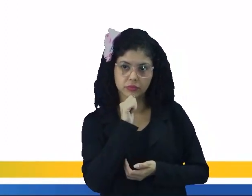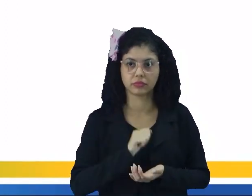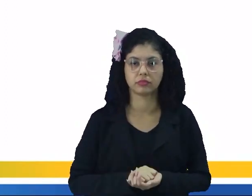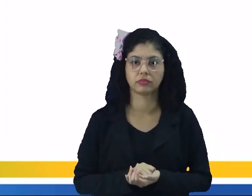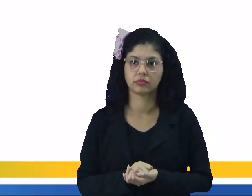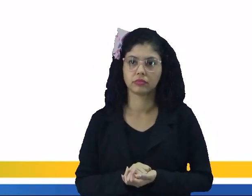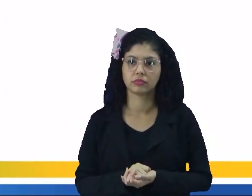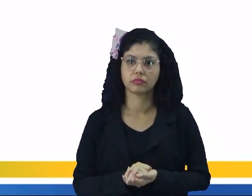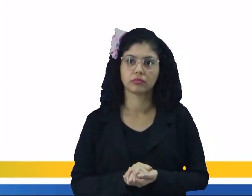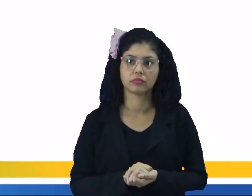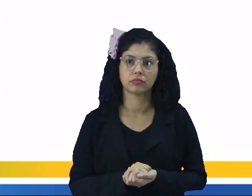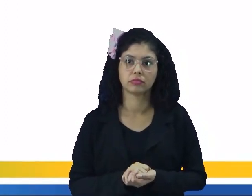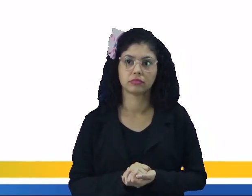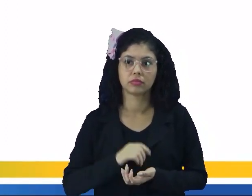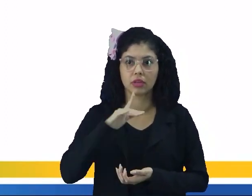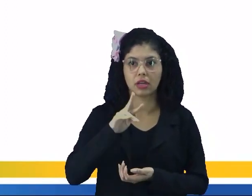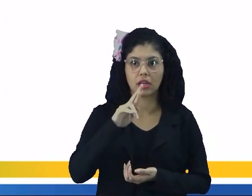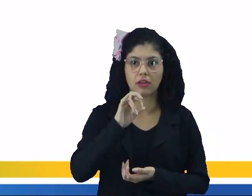potência. Quarto,